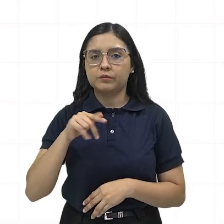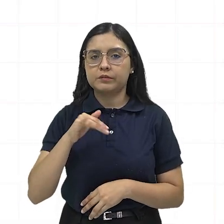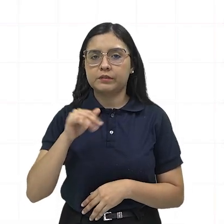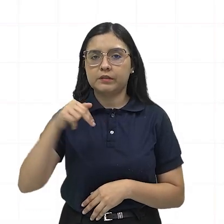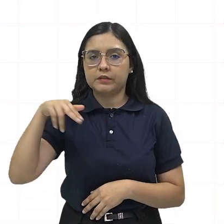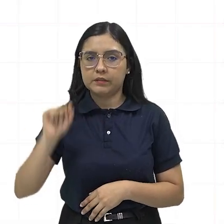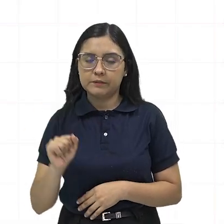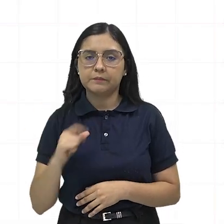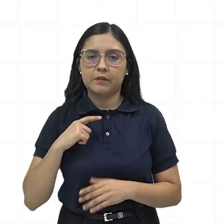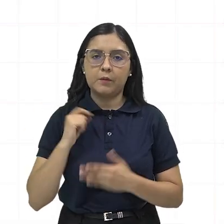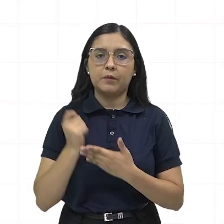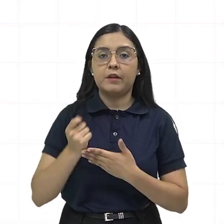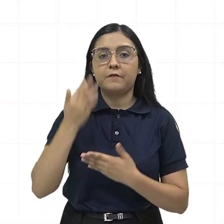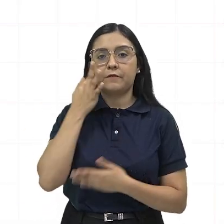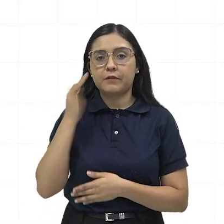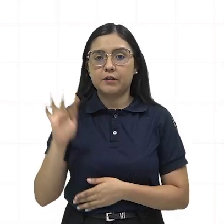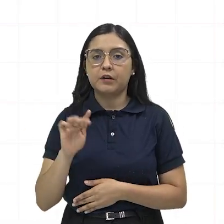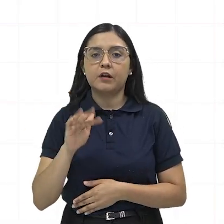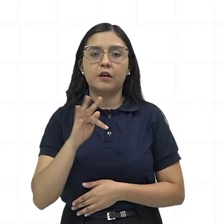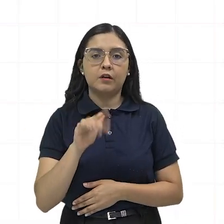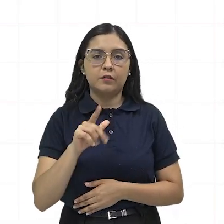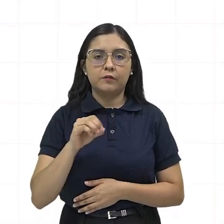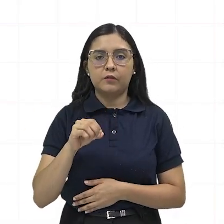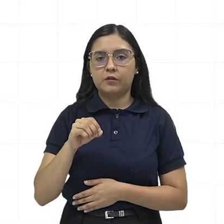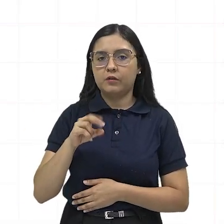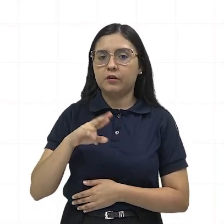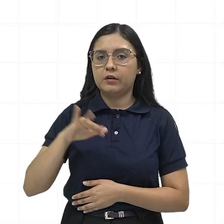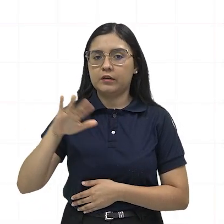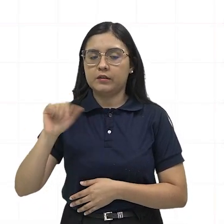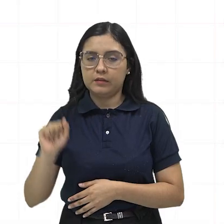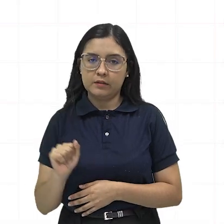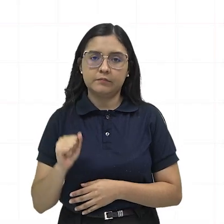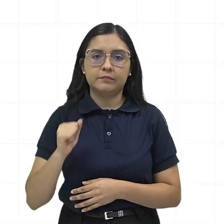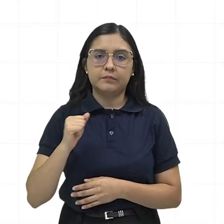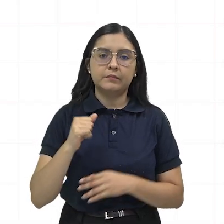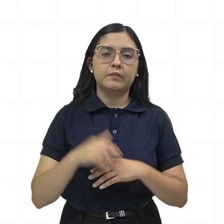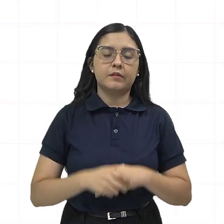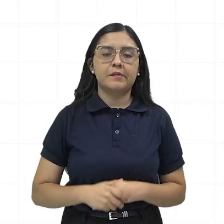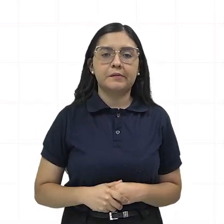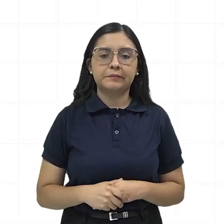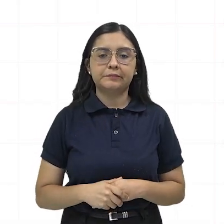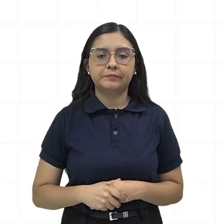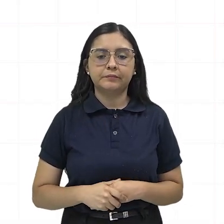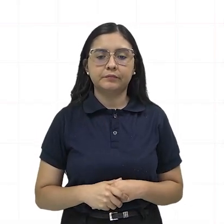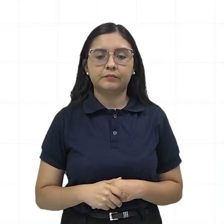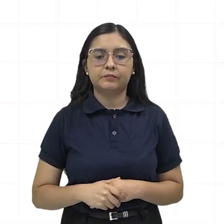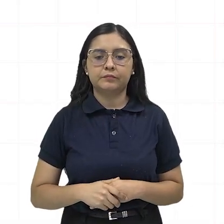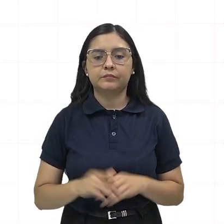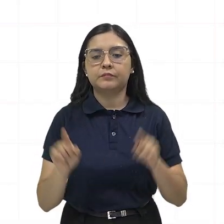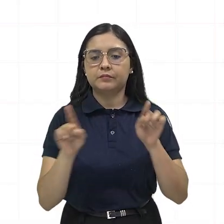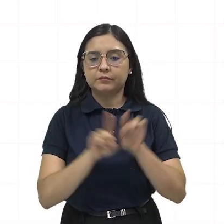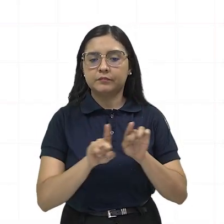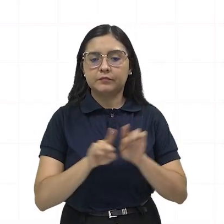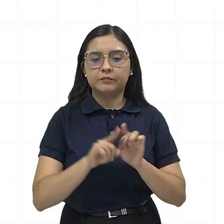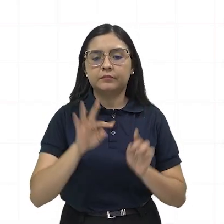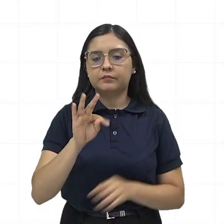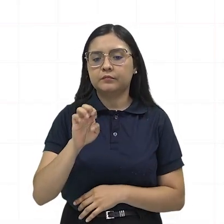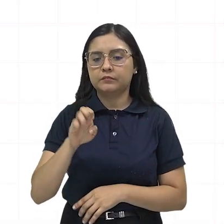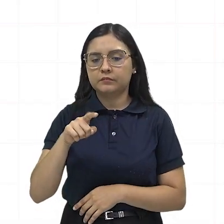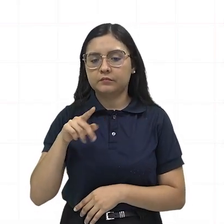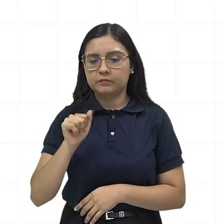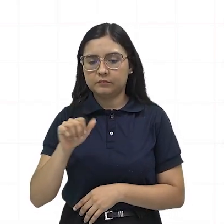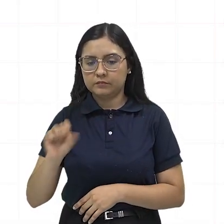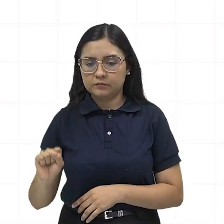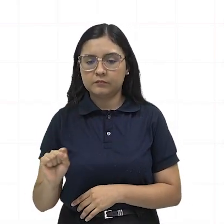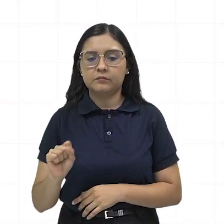da França, a Flórida que foi comprado da Espanha, o Texas que foi anexado ali através ali, das chamadas